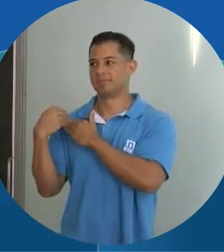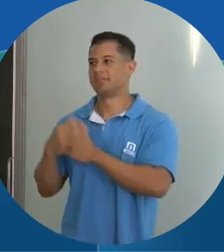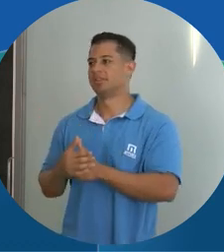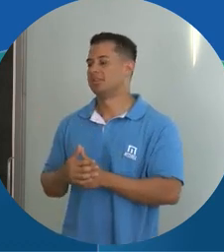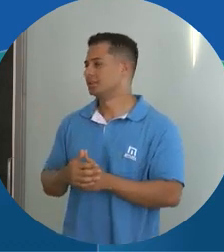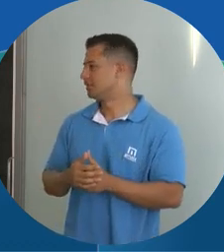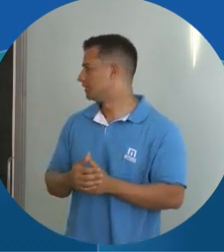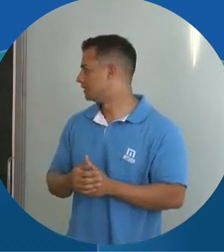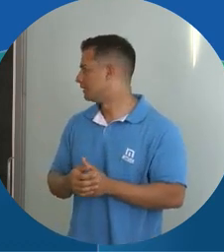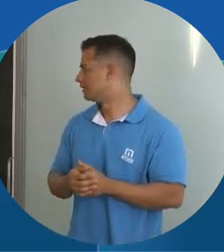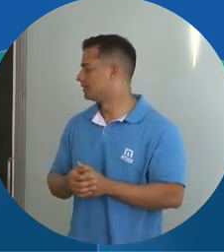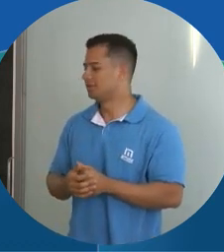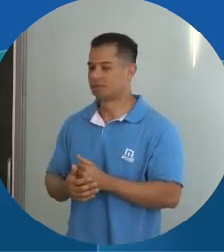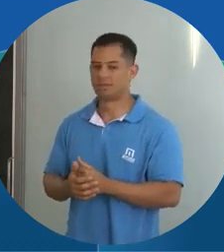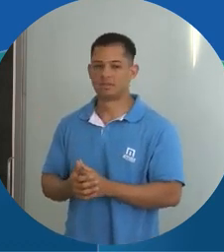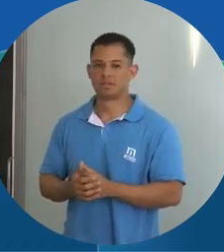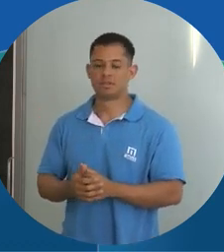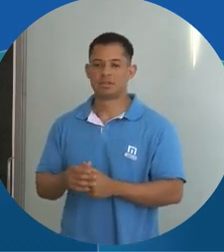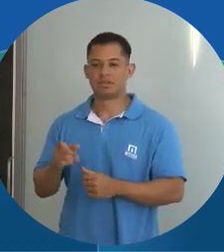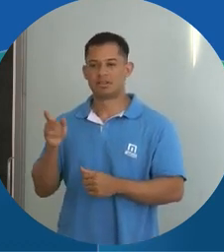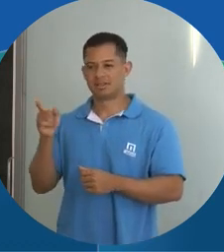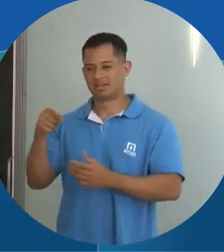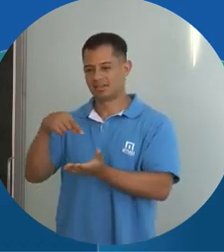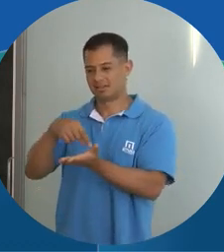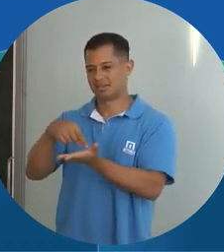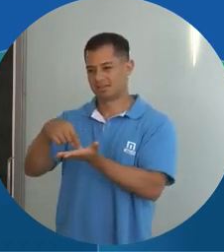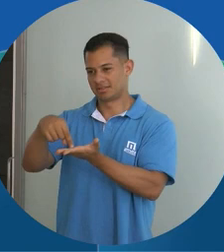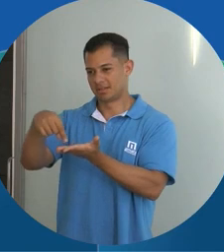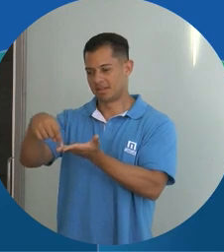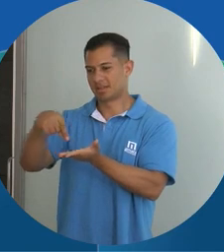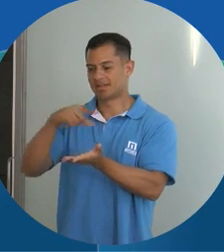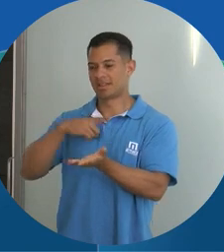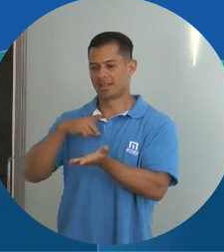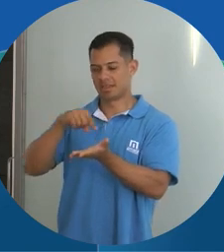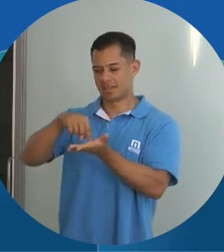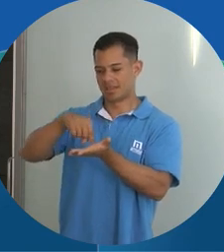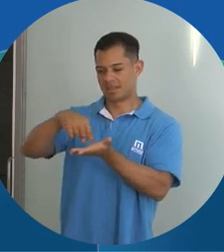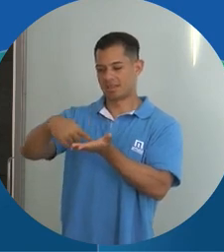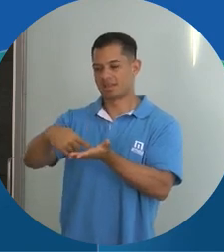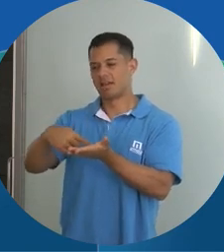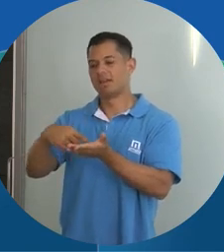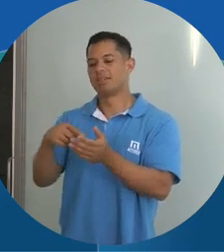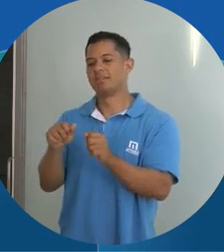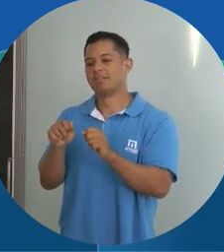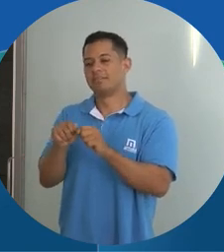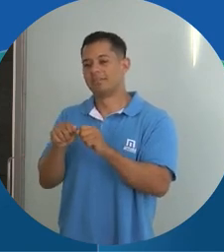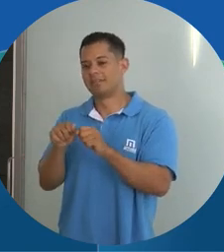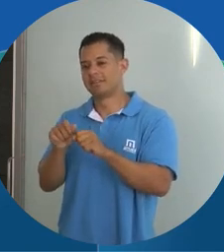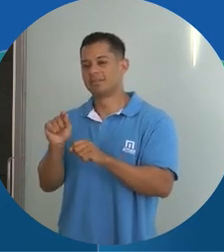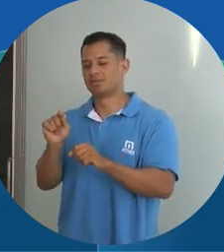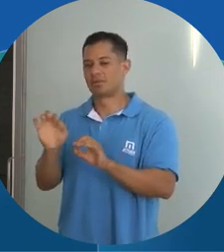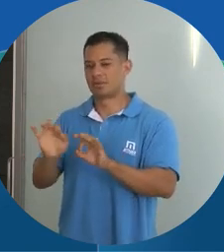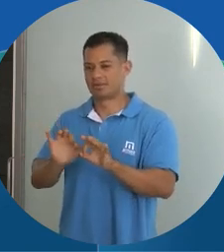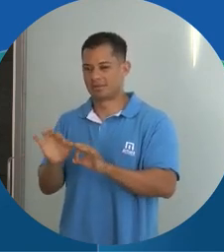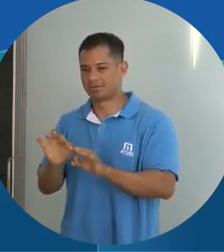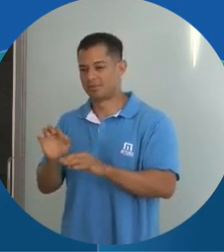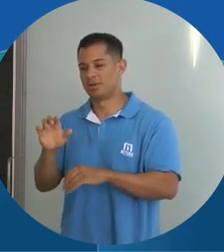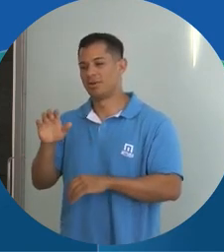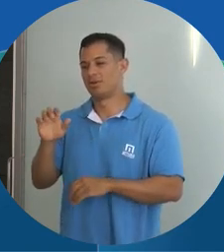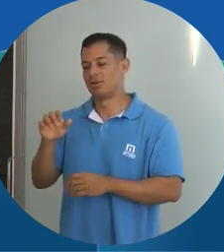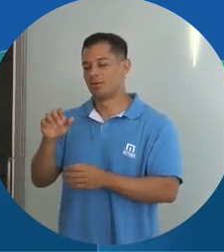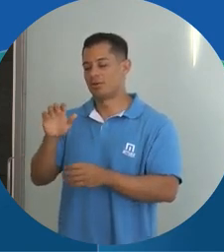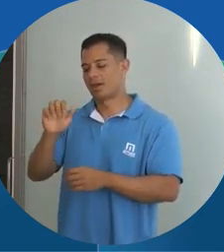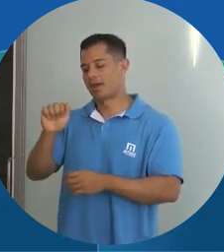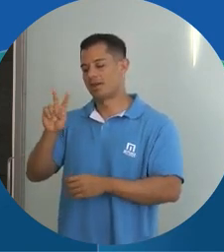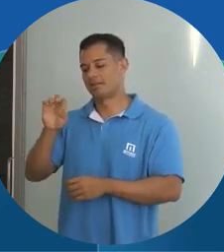Onde possível, as estacas foram inclinadas. Aqui a gente vê que na diagonal apenas a gente fez esse cavalete. Então, isso tudo faz parte do estudo e do